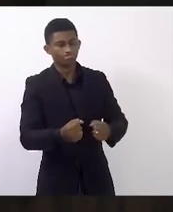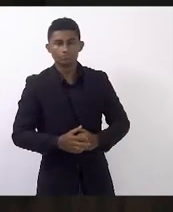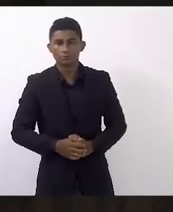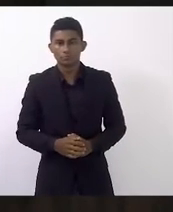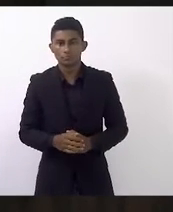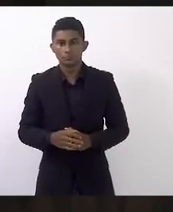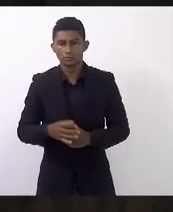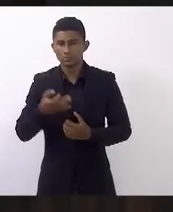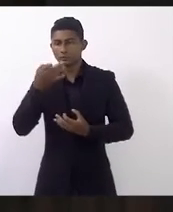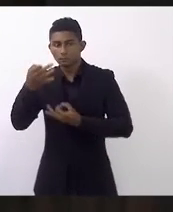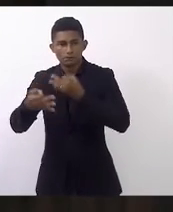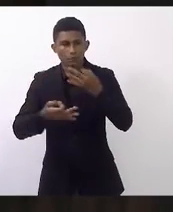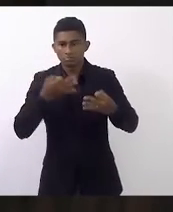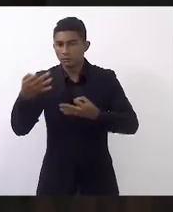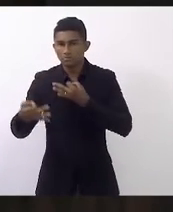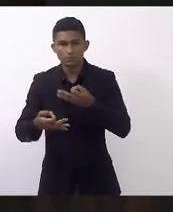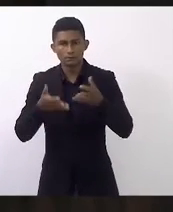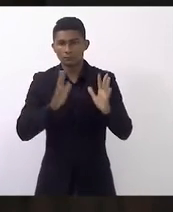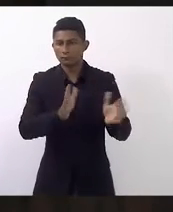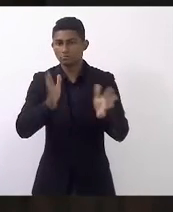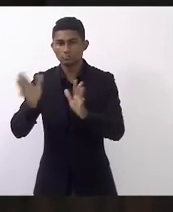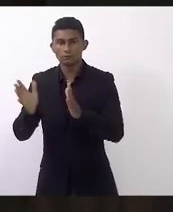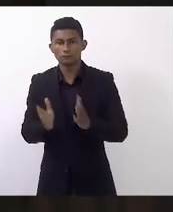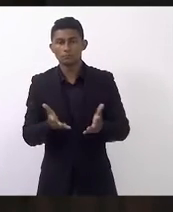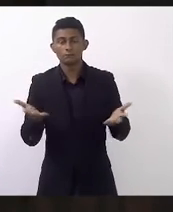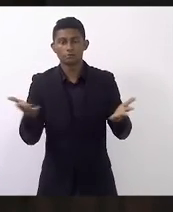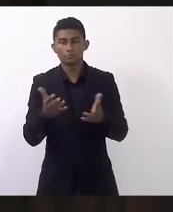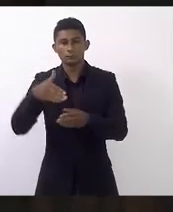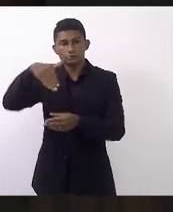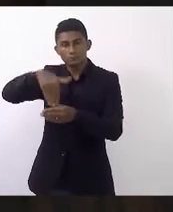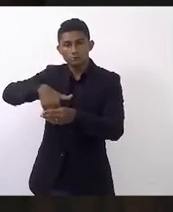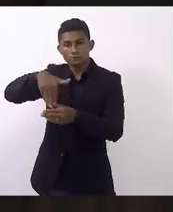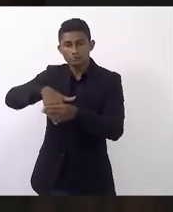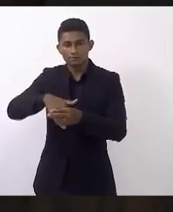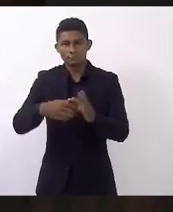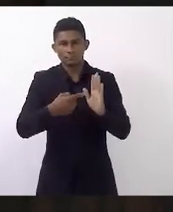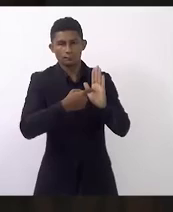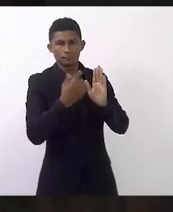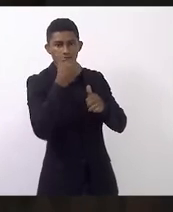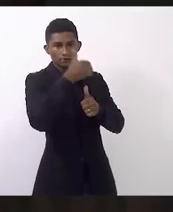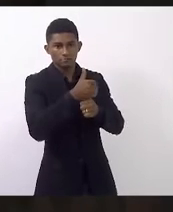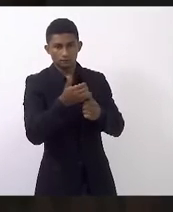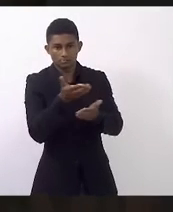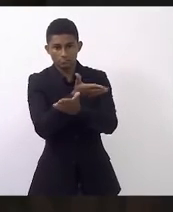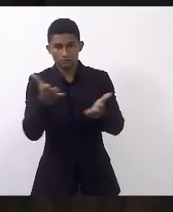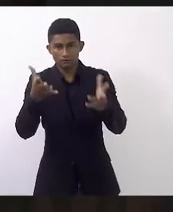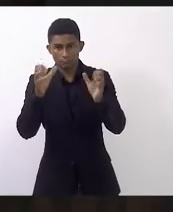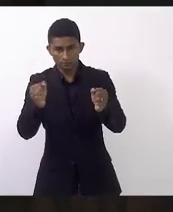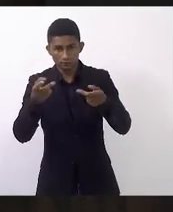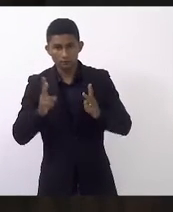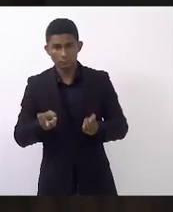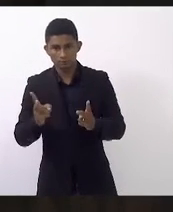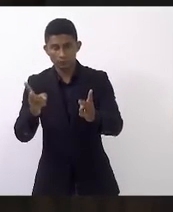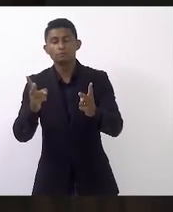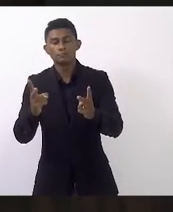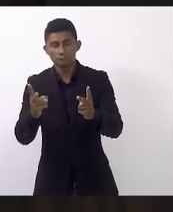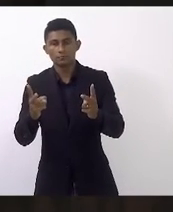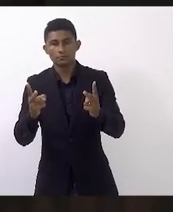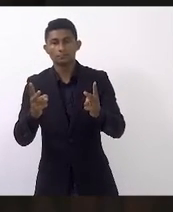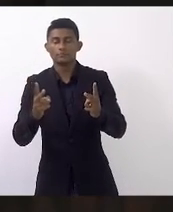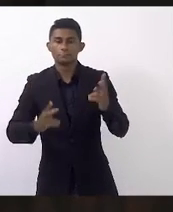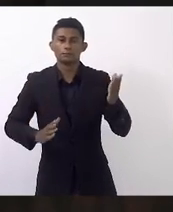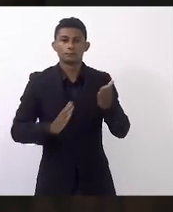Com os pareceres emitidos, em discussão, em votação, o substitutivo. Senhores que aprovam, permaneçam como estão.